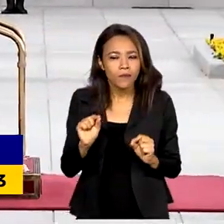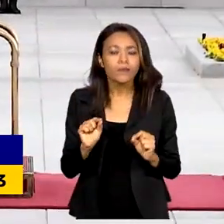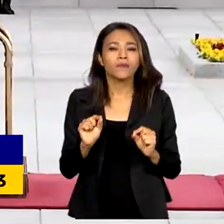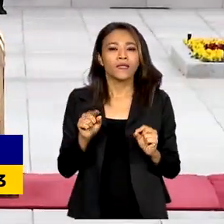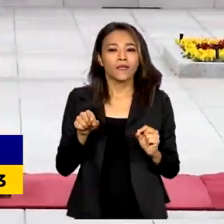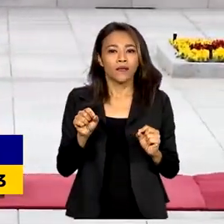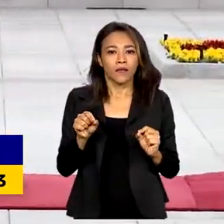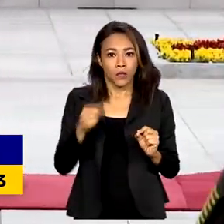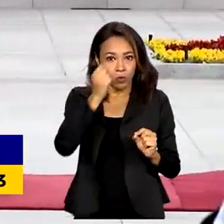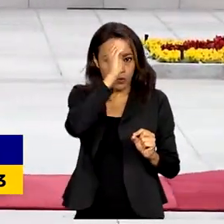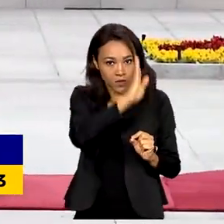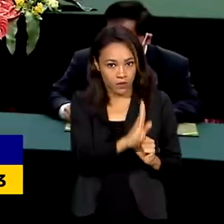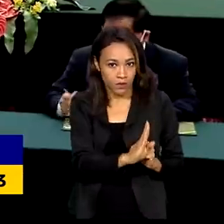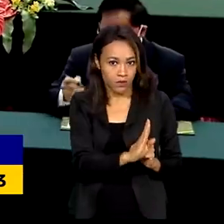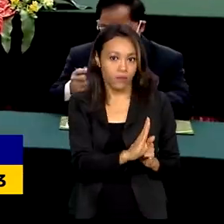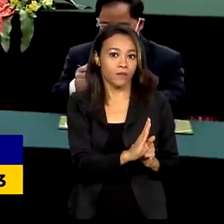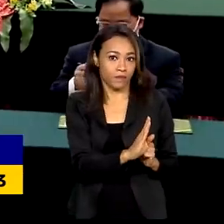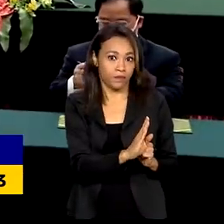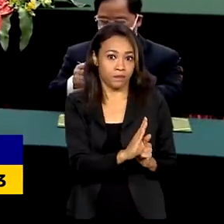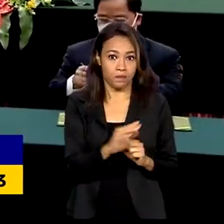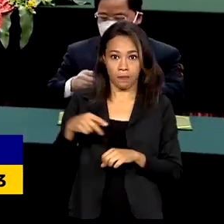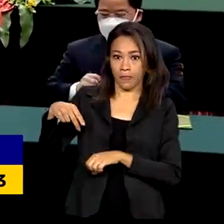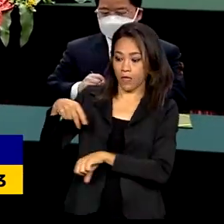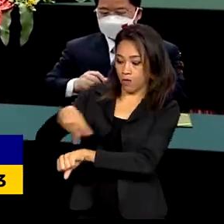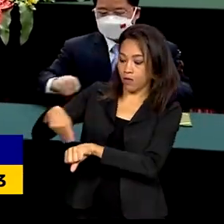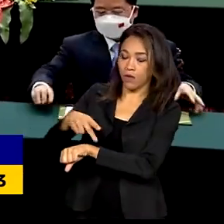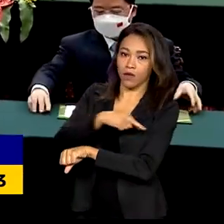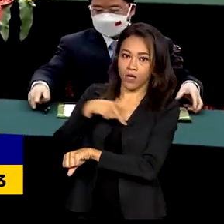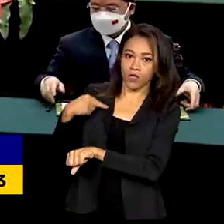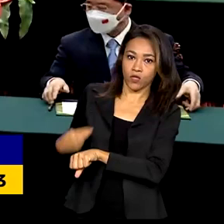além do fato do Brasil ter que necessariamente